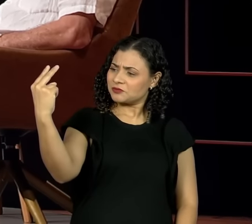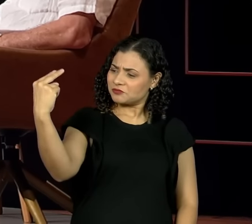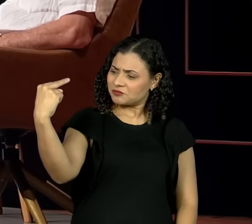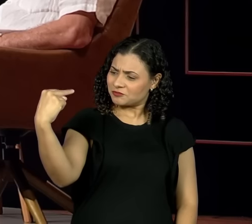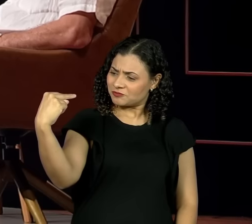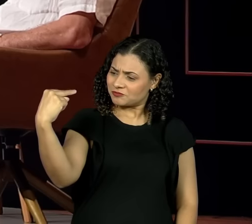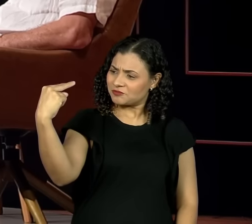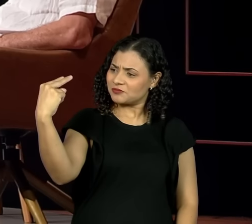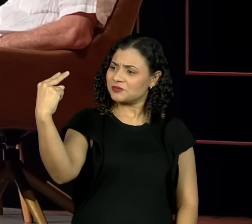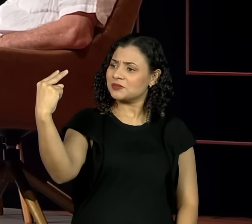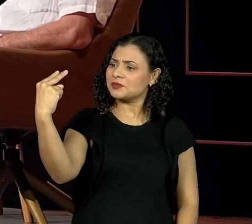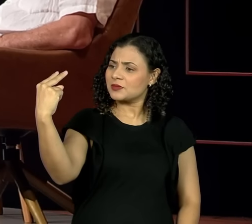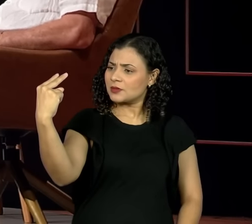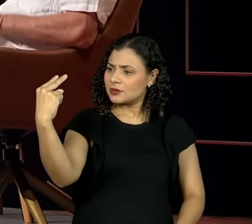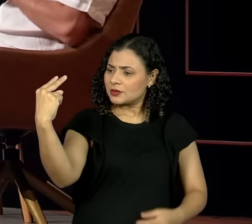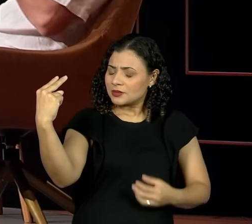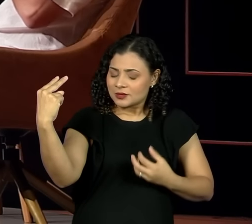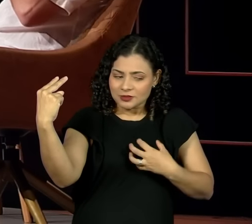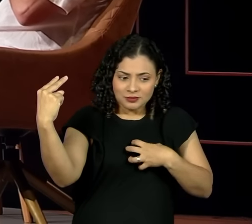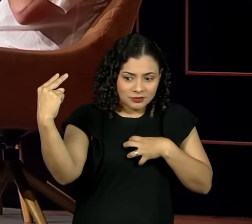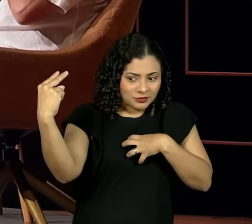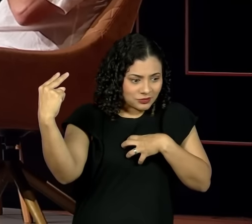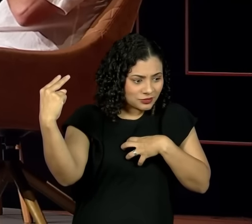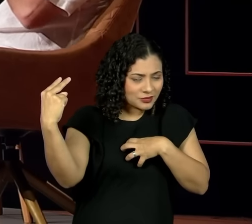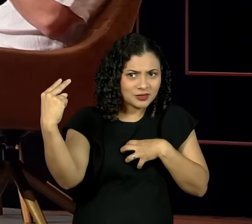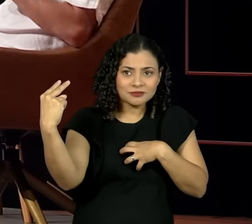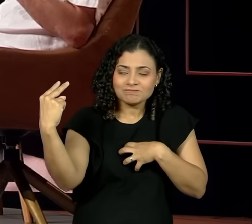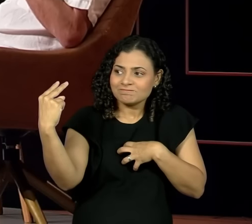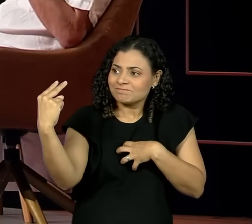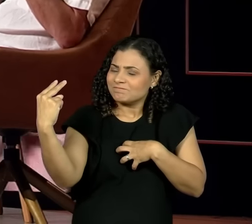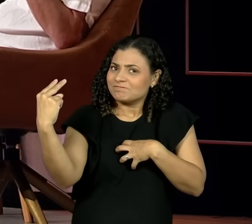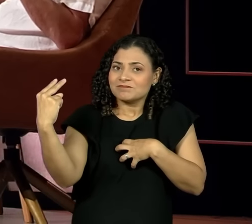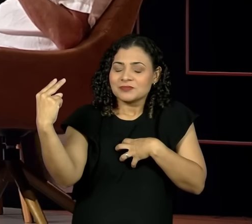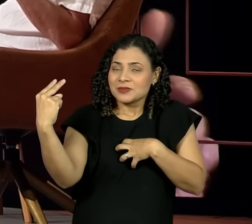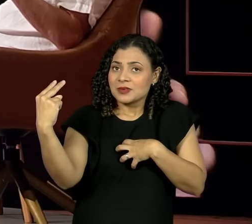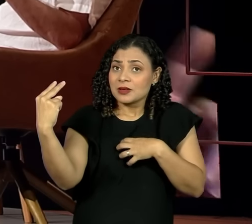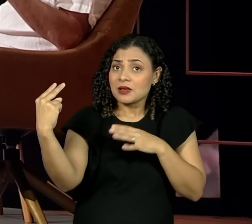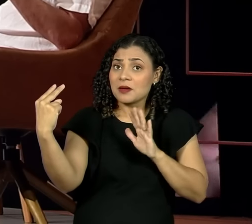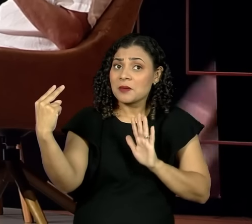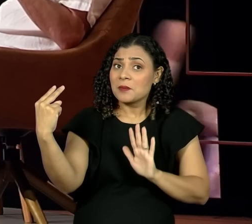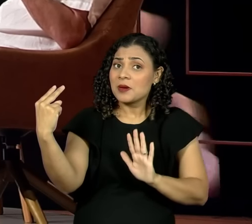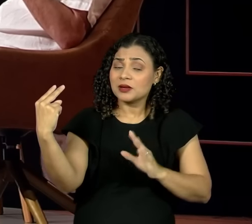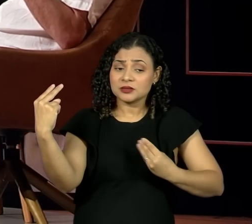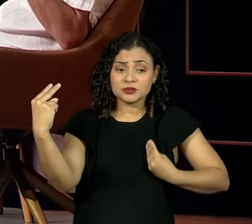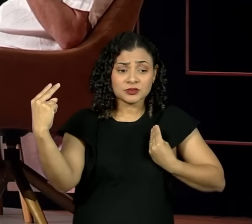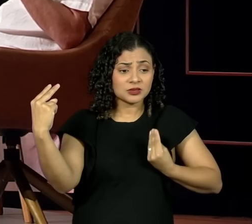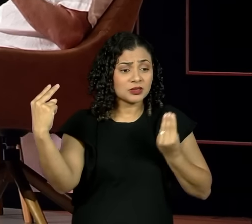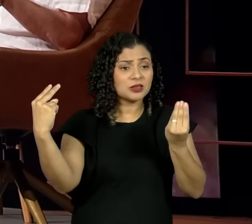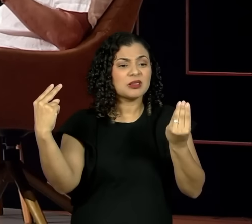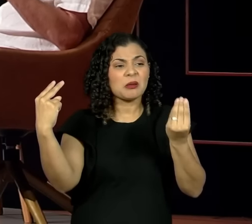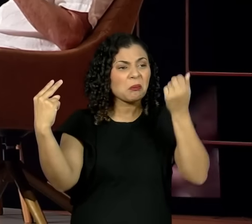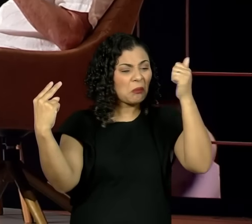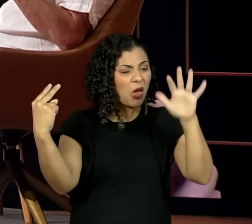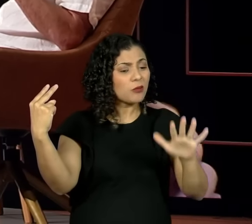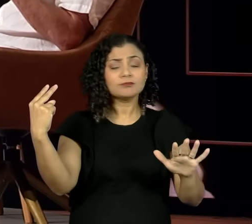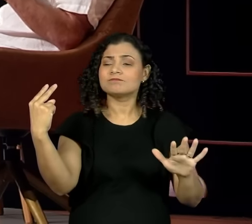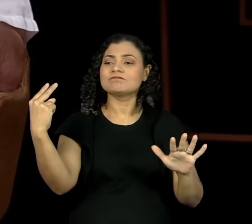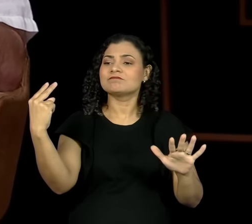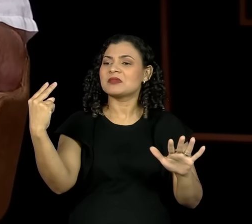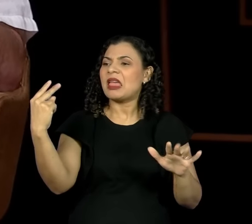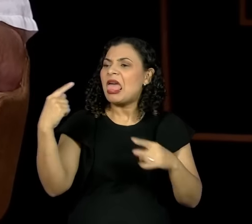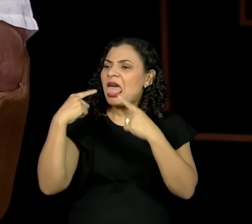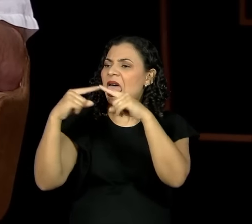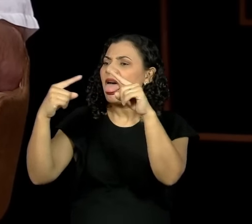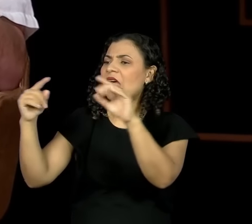jeito muito mais quente do que sempre costumava olhar e não mal disse a vida tanto quanto era seu jeito de sempre